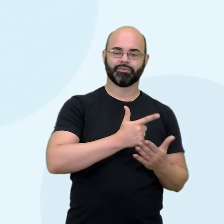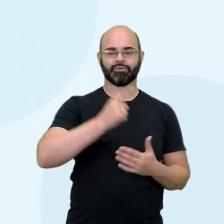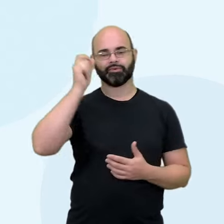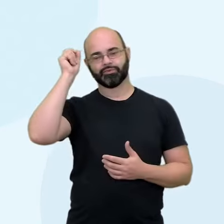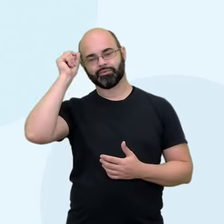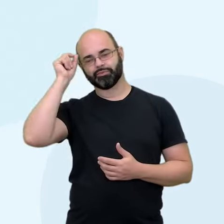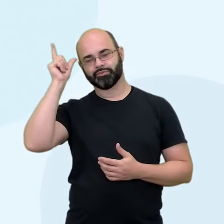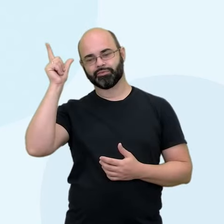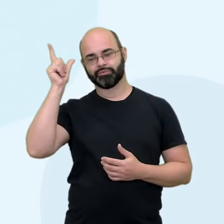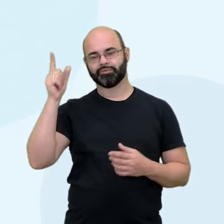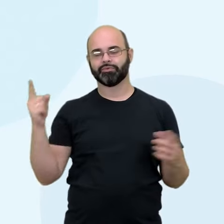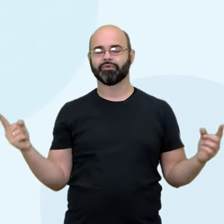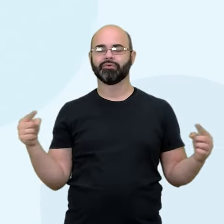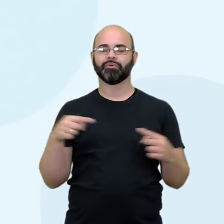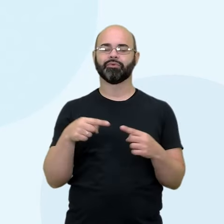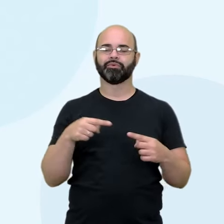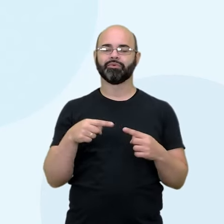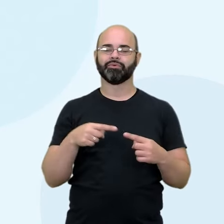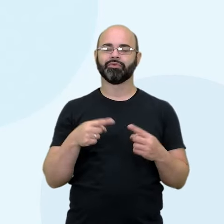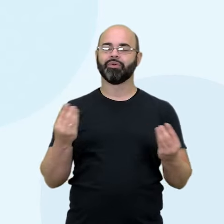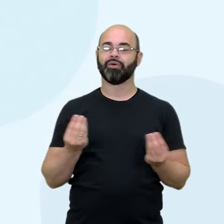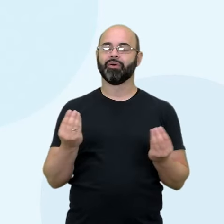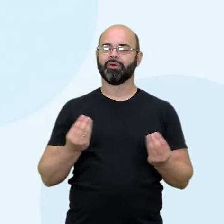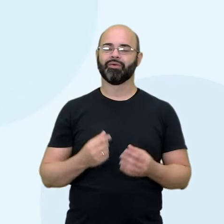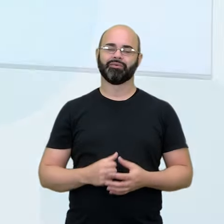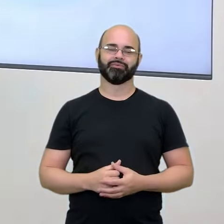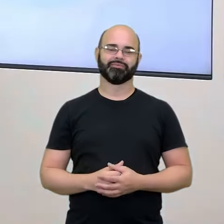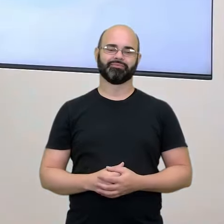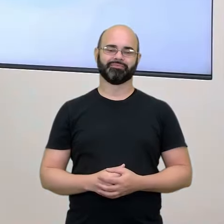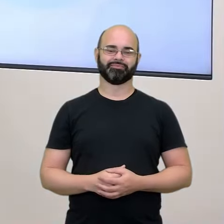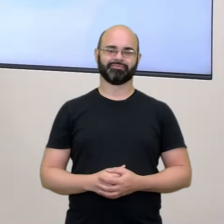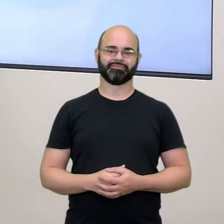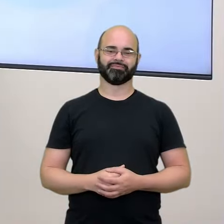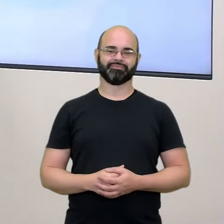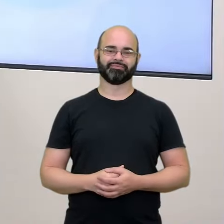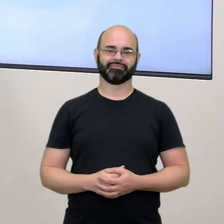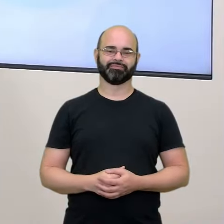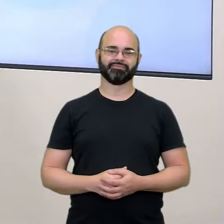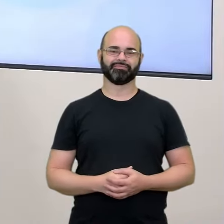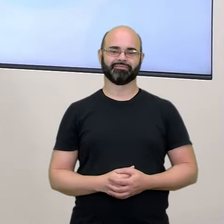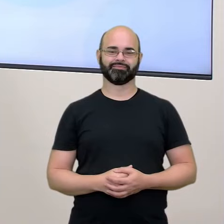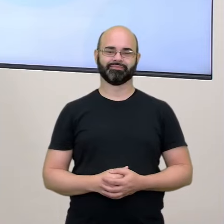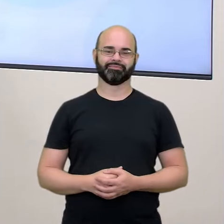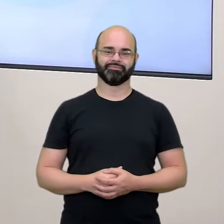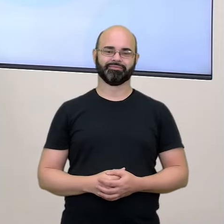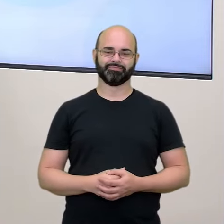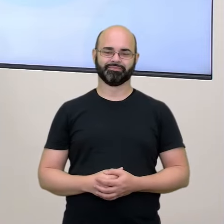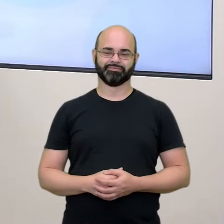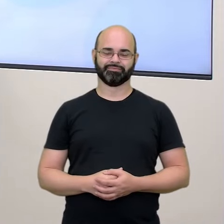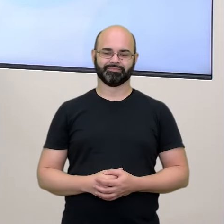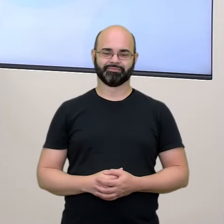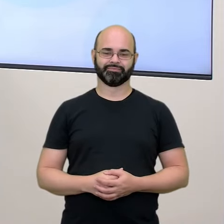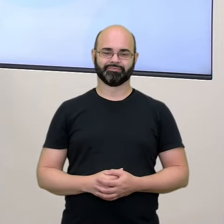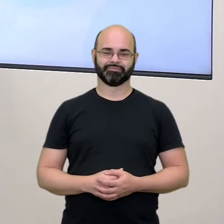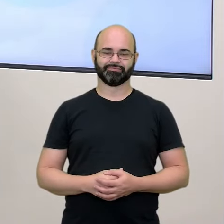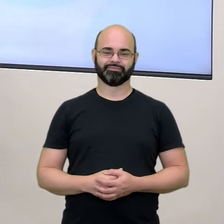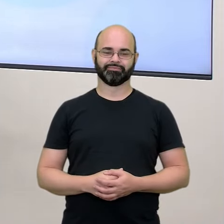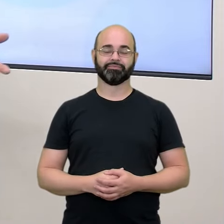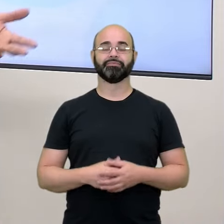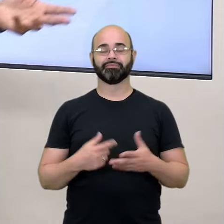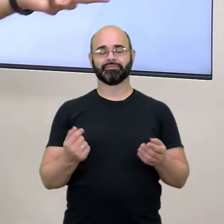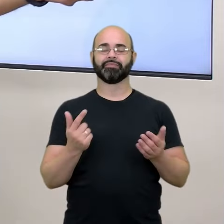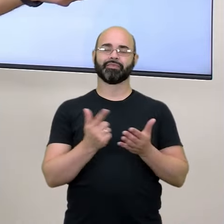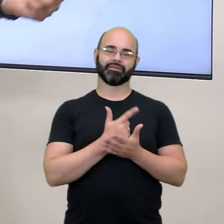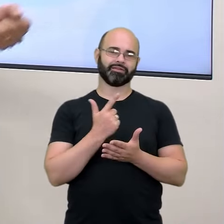cultura? Escrevi pequenininho agora. Ou seja, as nossas descobertas têm que permear isso. A gente pode ler